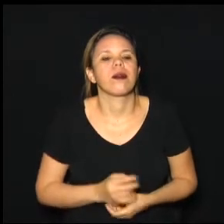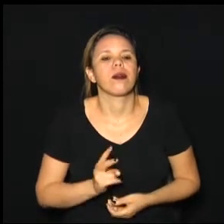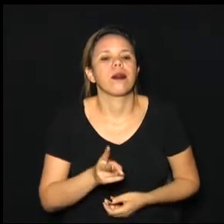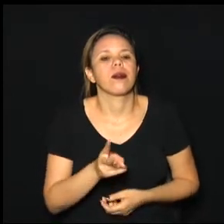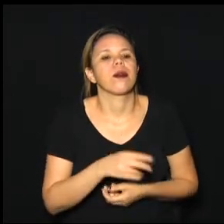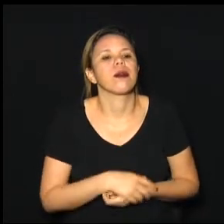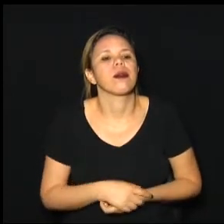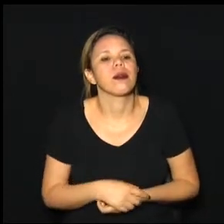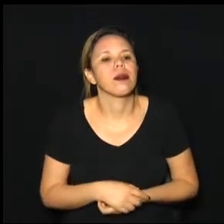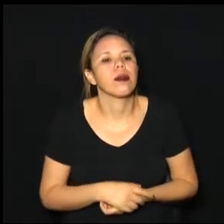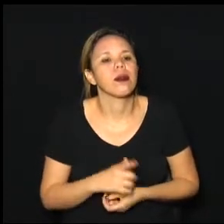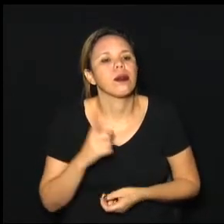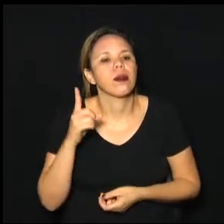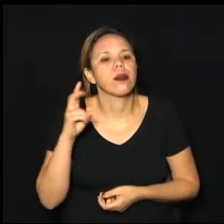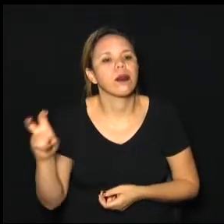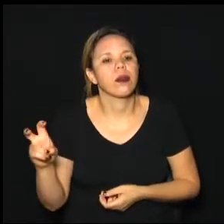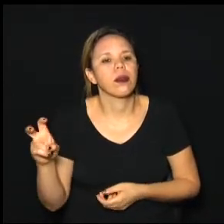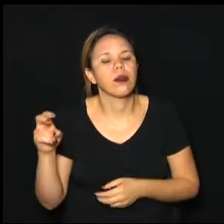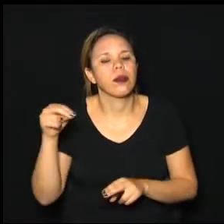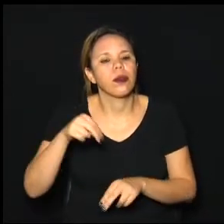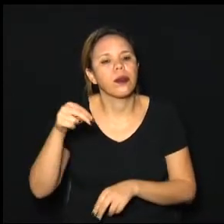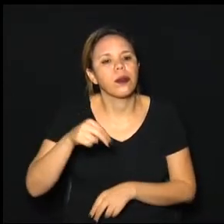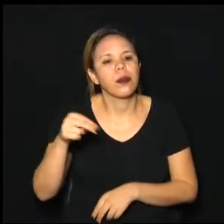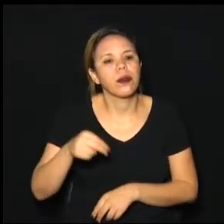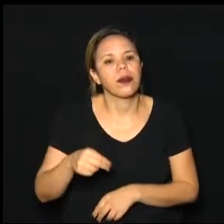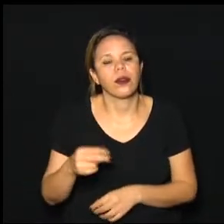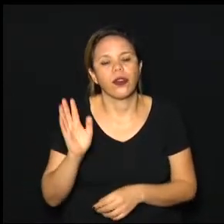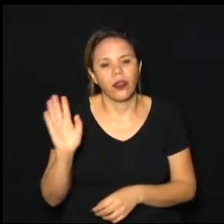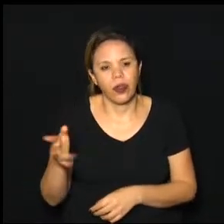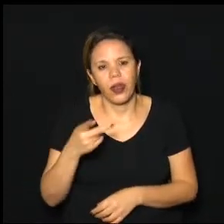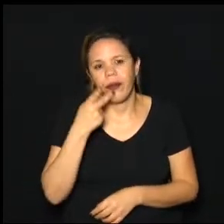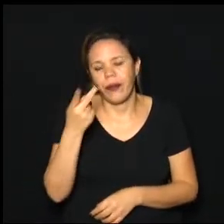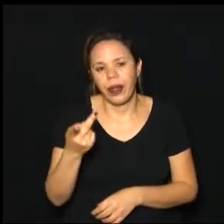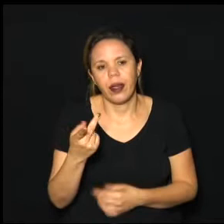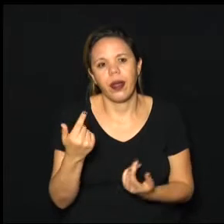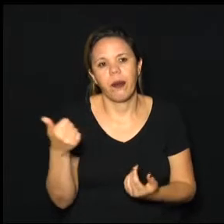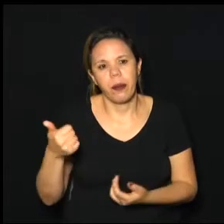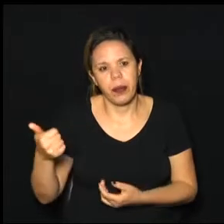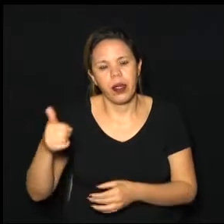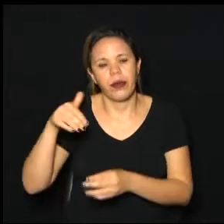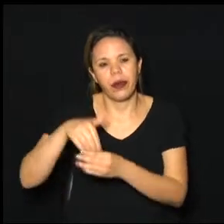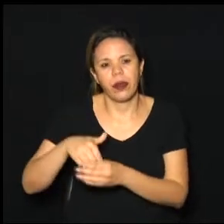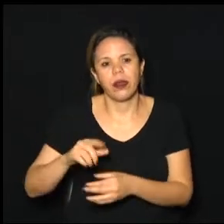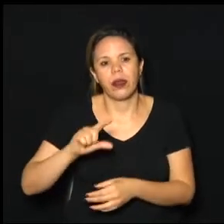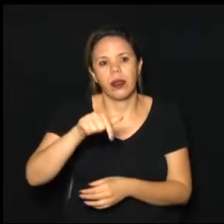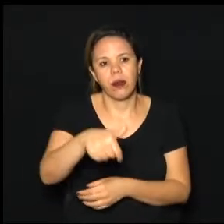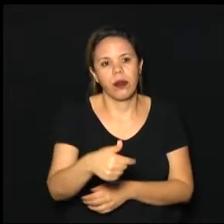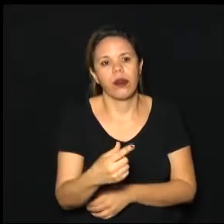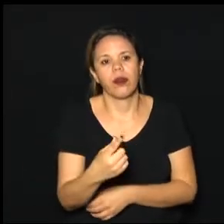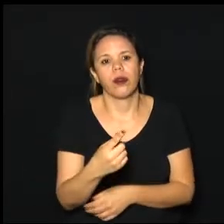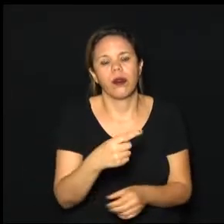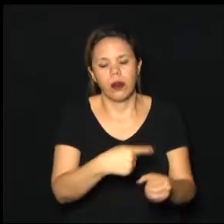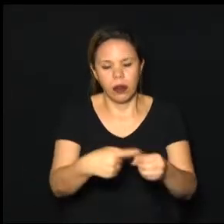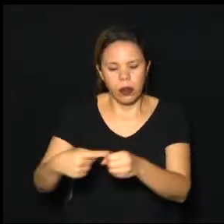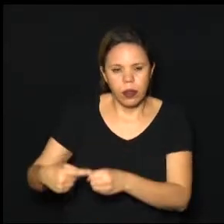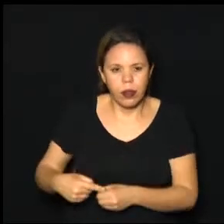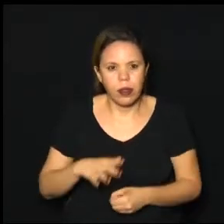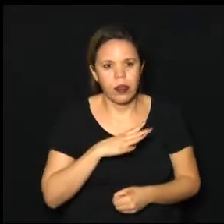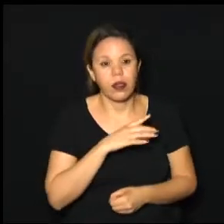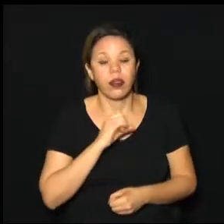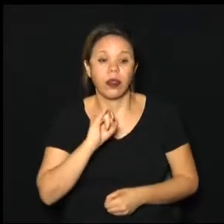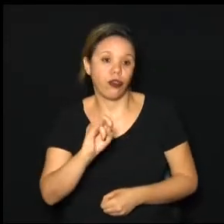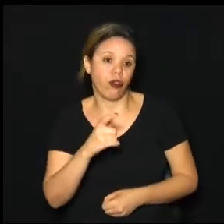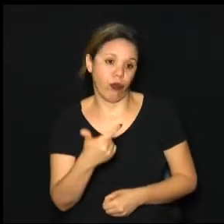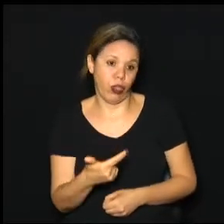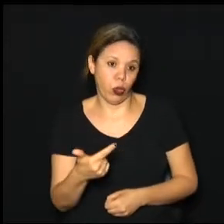Continuando, aí vem o dia 15 de novembro, como eu já disse, vem o primeiro turno das eleições, e nos municípios que tiver segundo